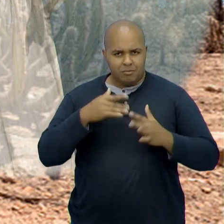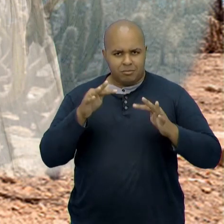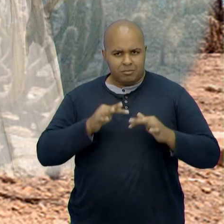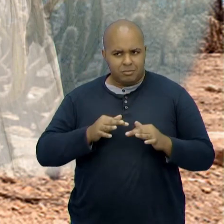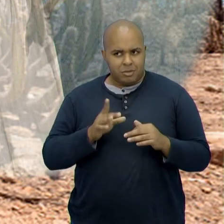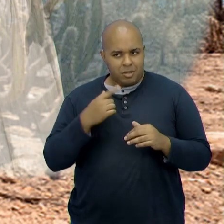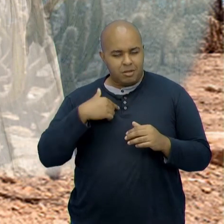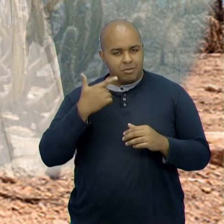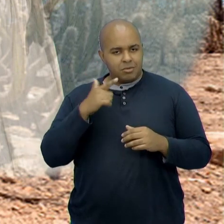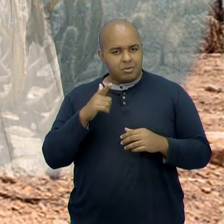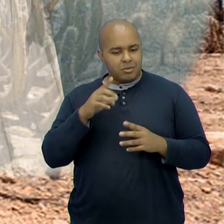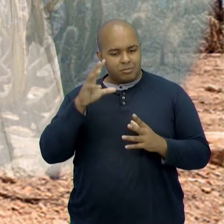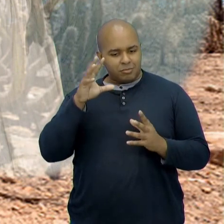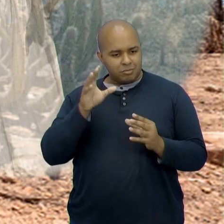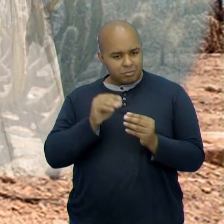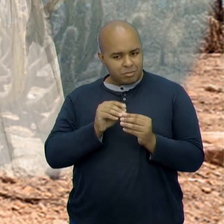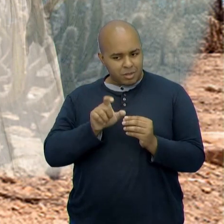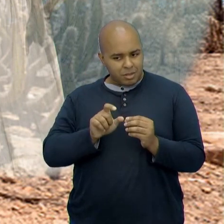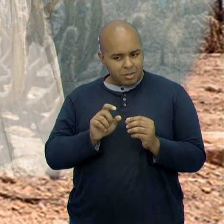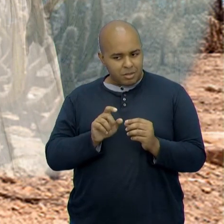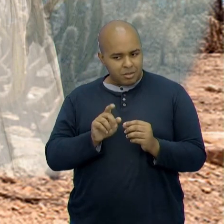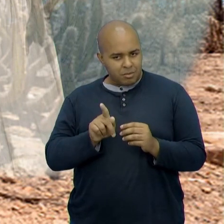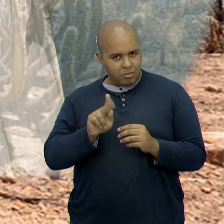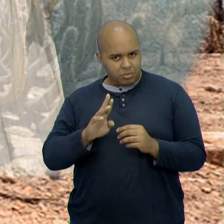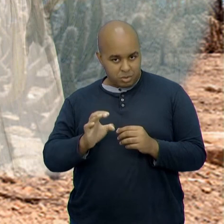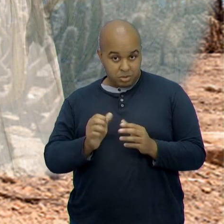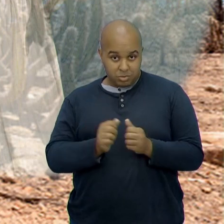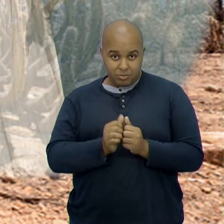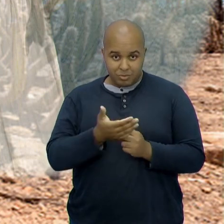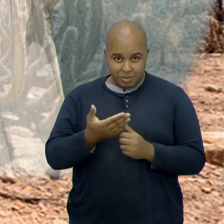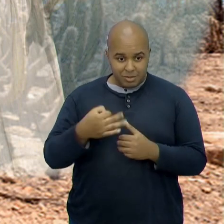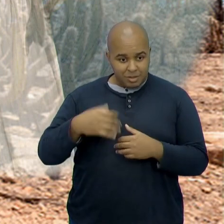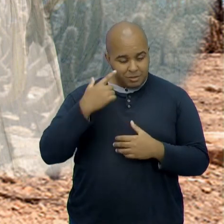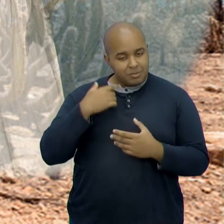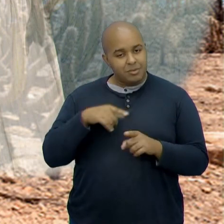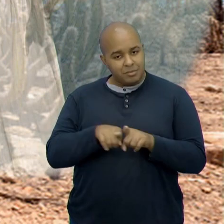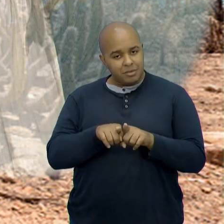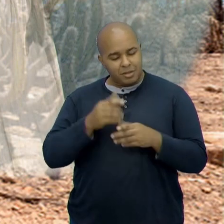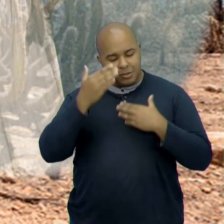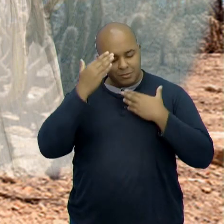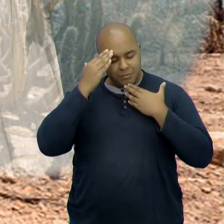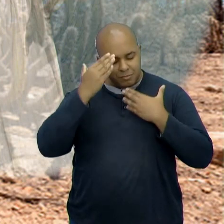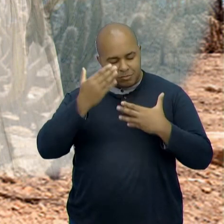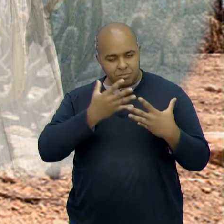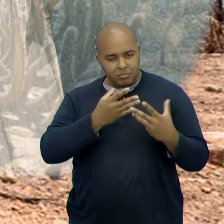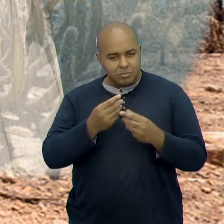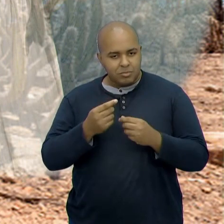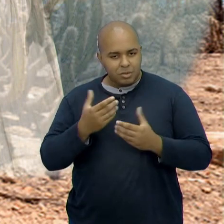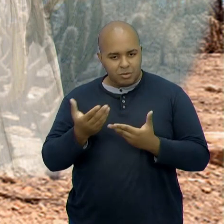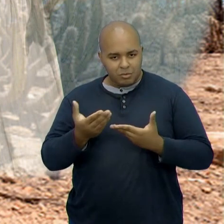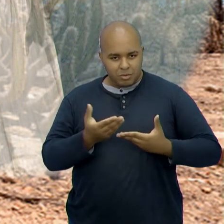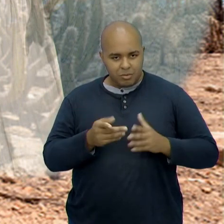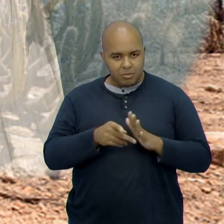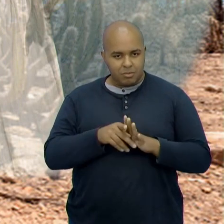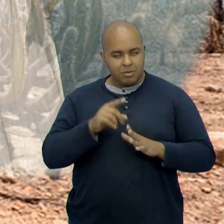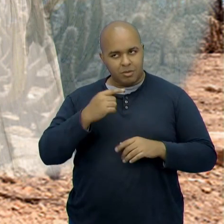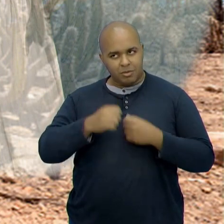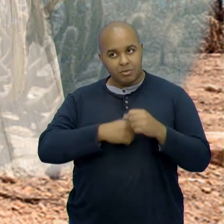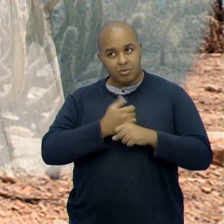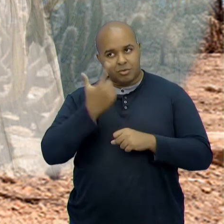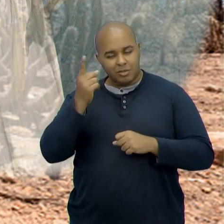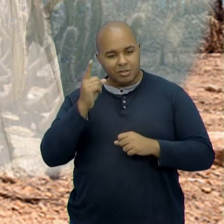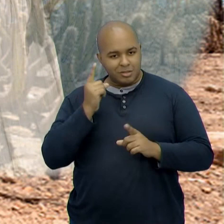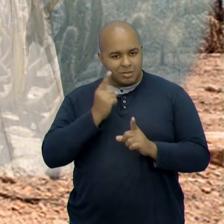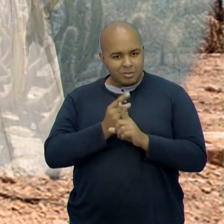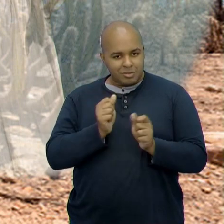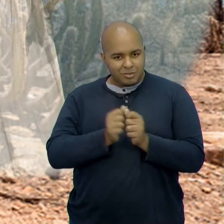feliz de ter conseguido concluir essa unidade curricular com vocês e agradeço demais e convido-os para o ano que vem. O ano que vem a